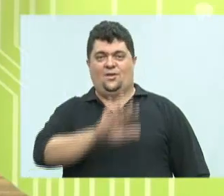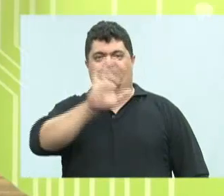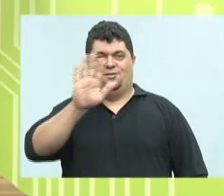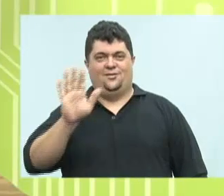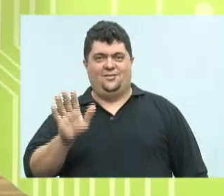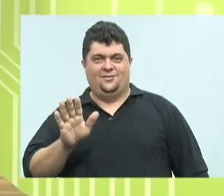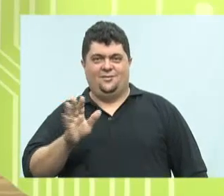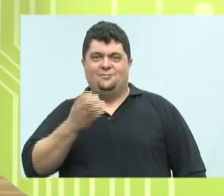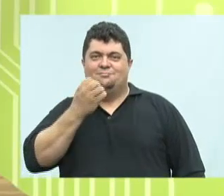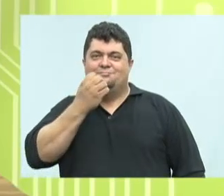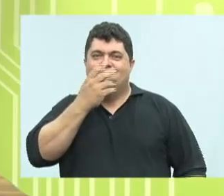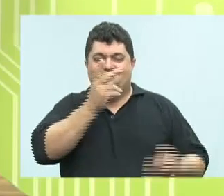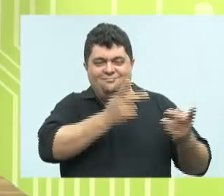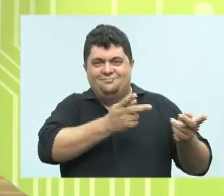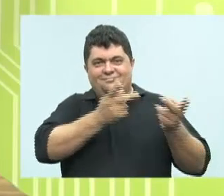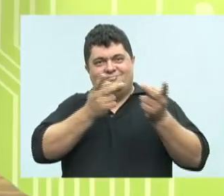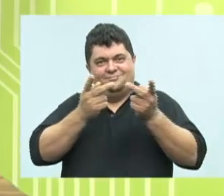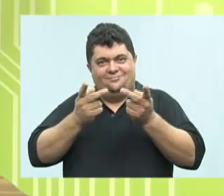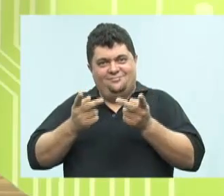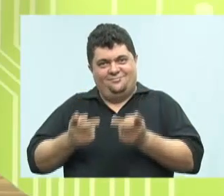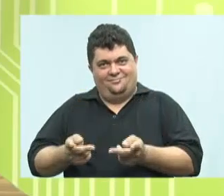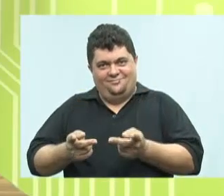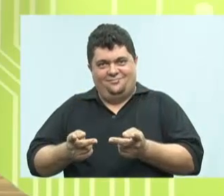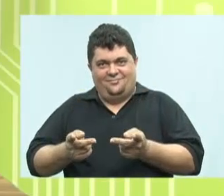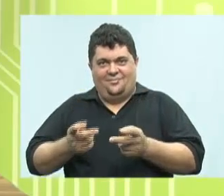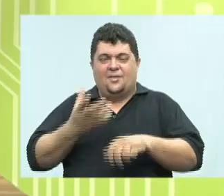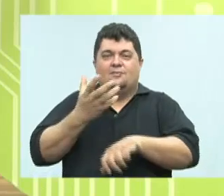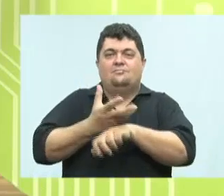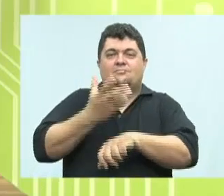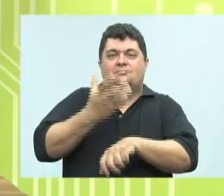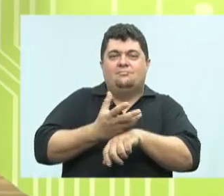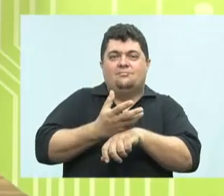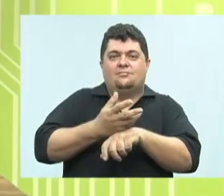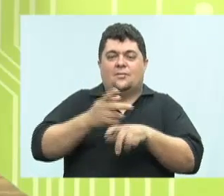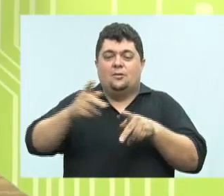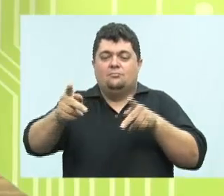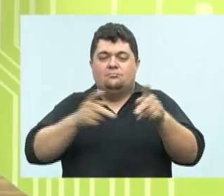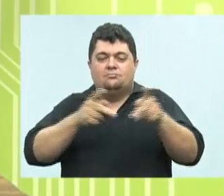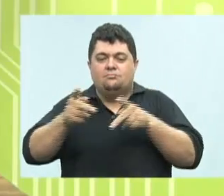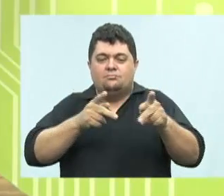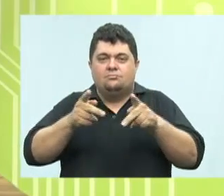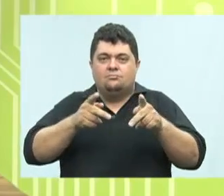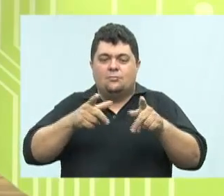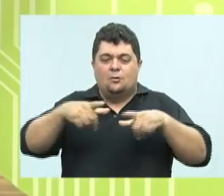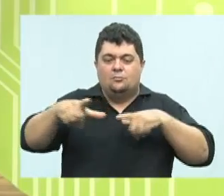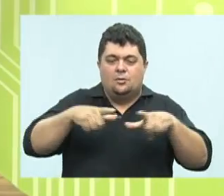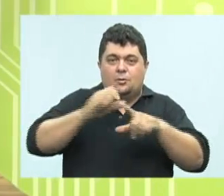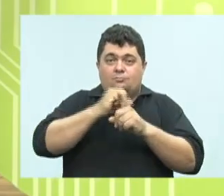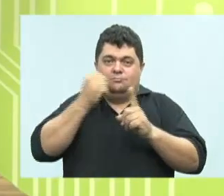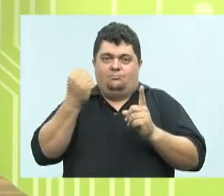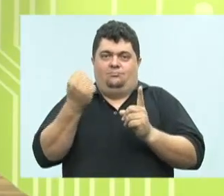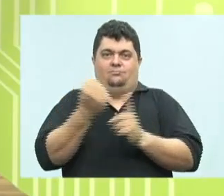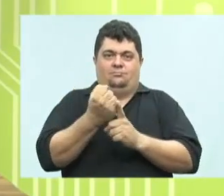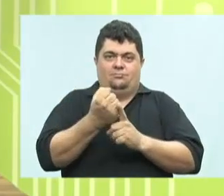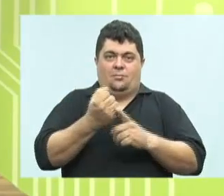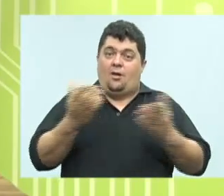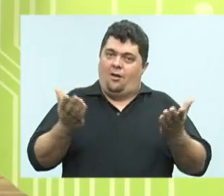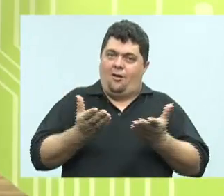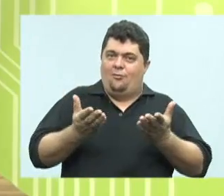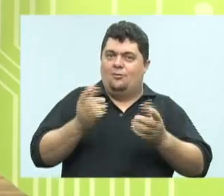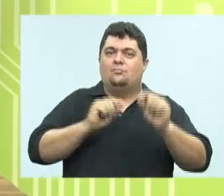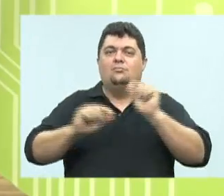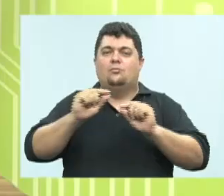Olá, seja muito bem-vindo à disciplina Projeto de Intervenção Social. Estamos aqui com